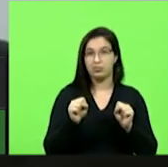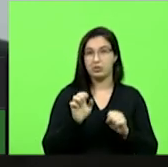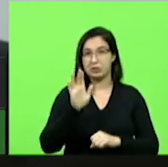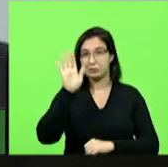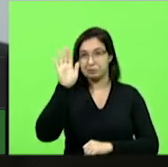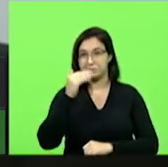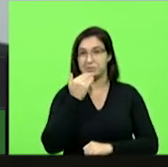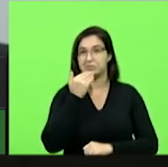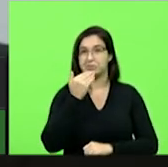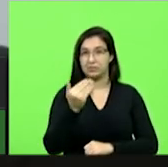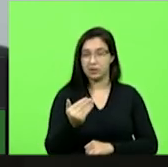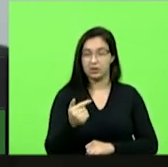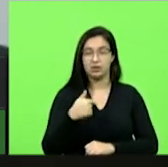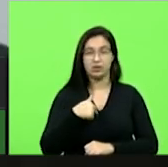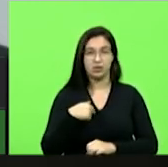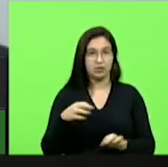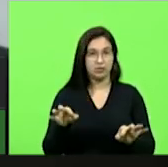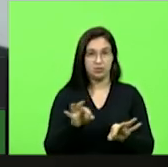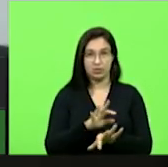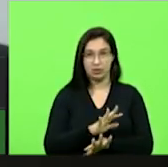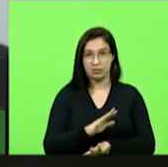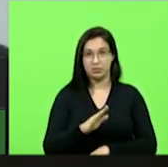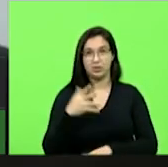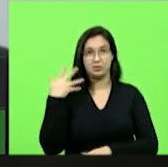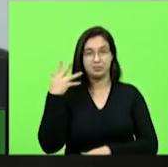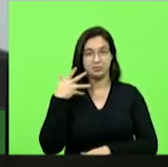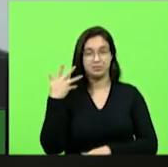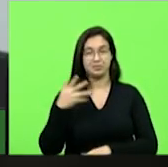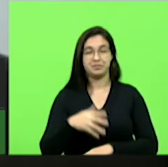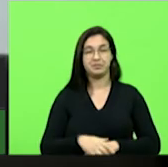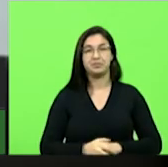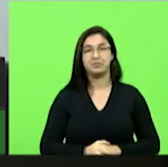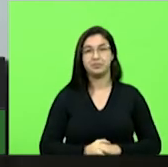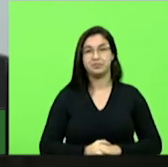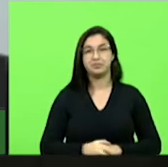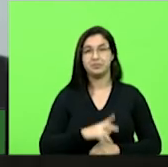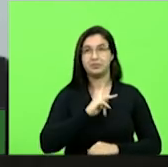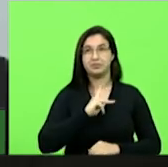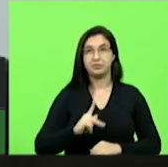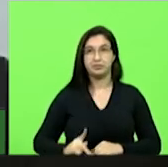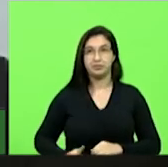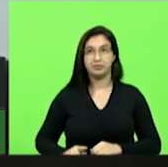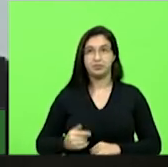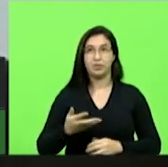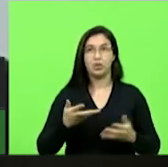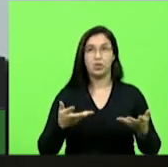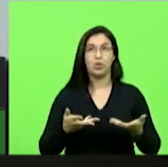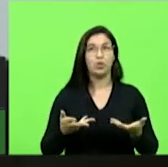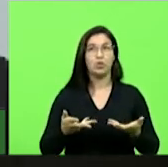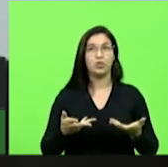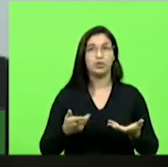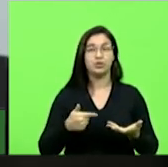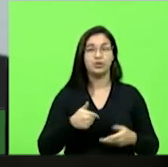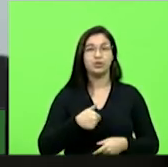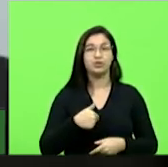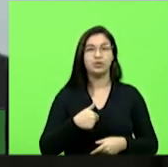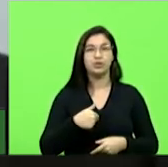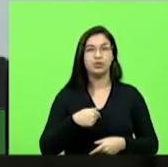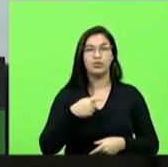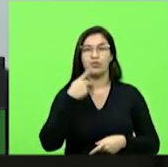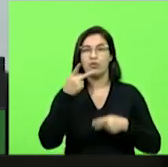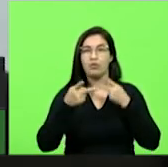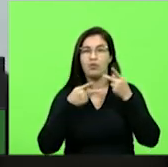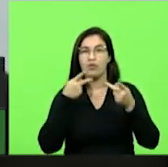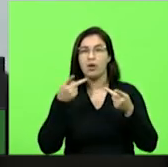pedir uma parte, que aí eu concluo minha linha de raciocínio. Senhor presidente, o que me faz vir hoje também na mesma linha de raciocínio,